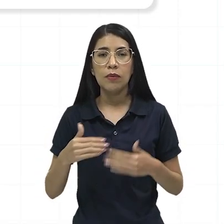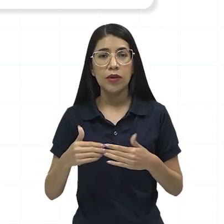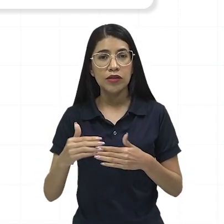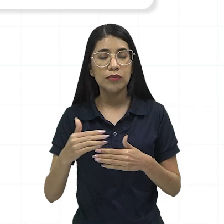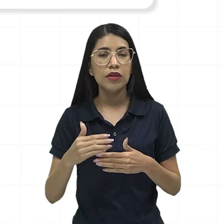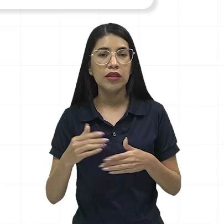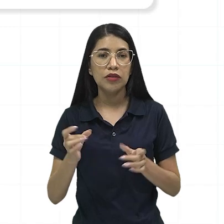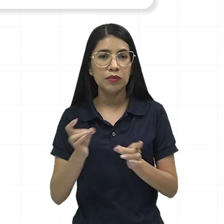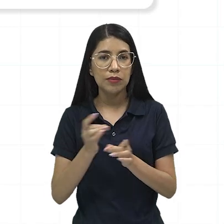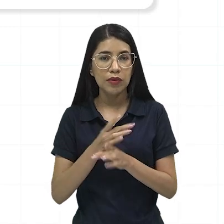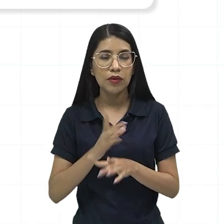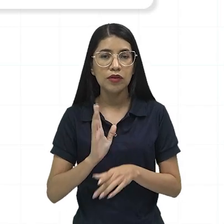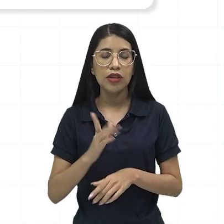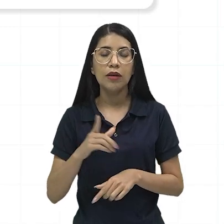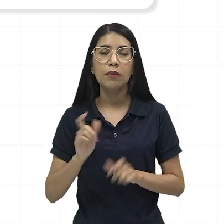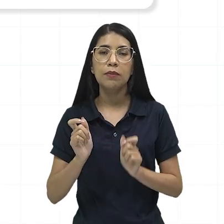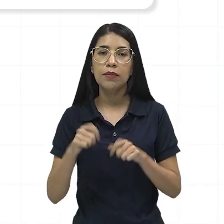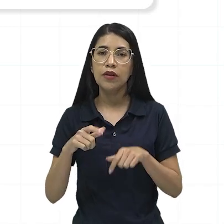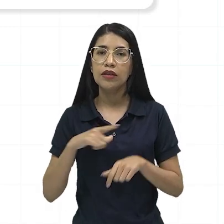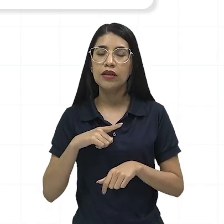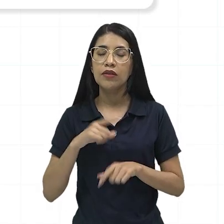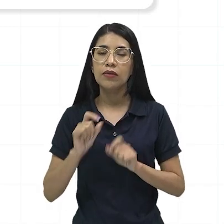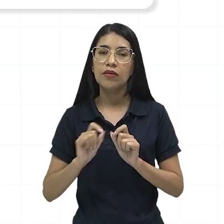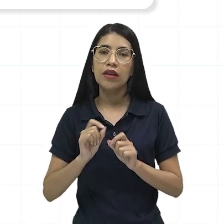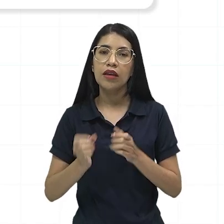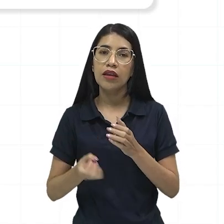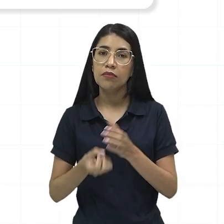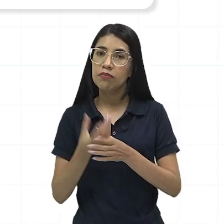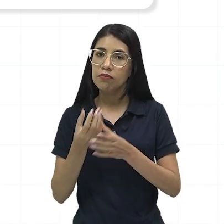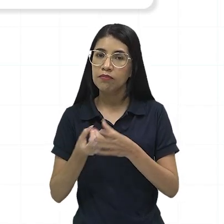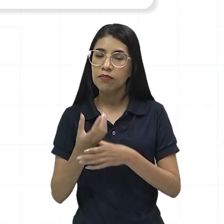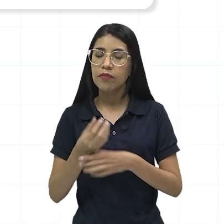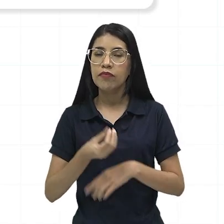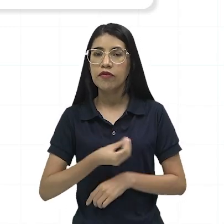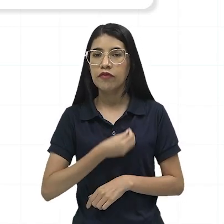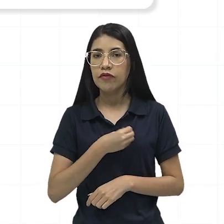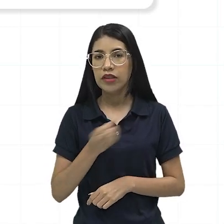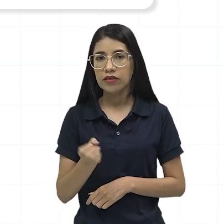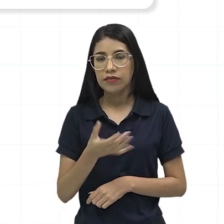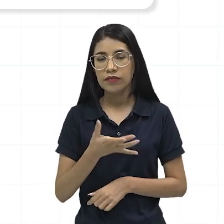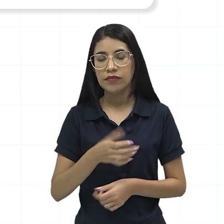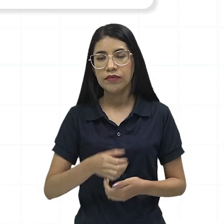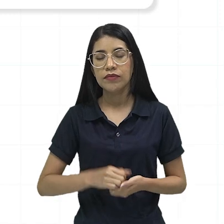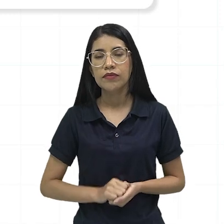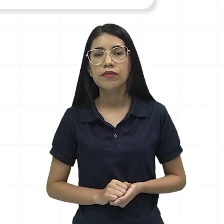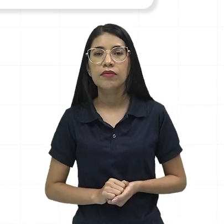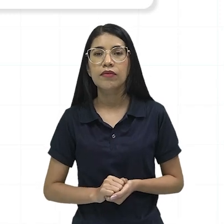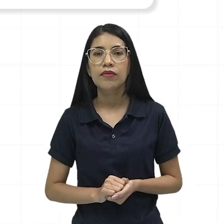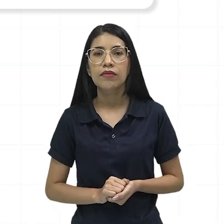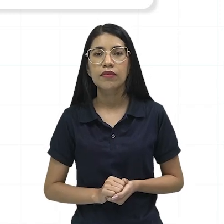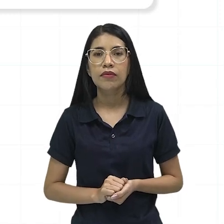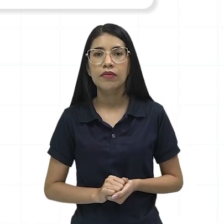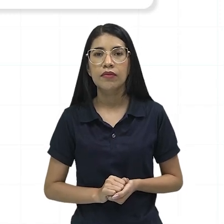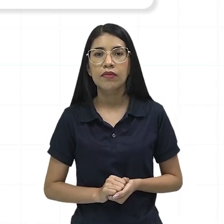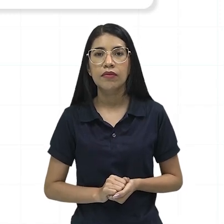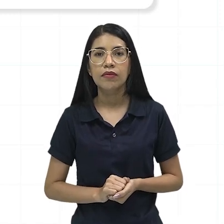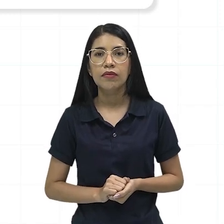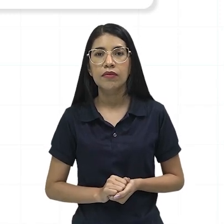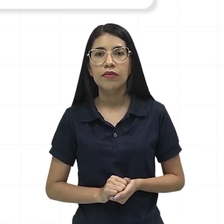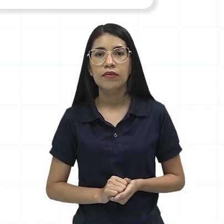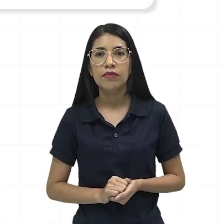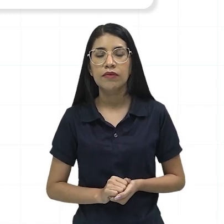podem reproduzir, né, ou seja, já podem gerar uma nova vida. E a gente está vendo aí que o